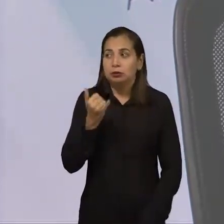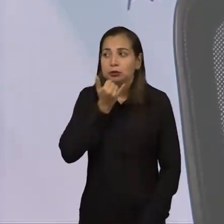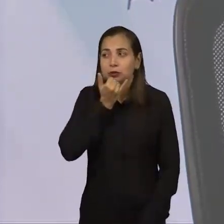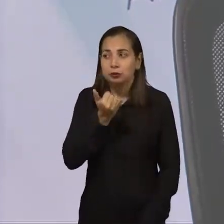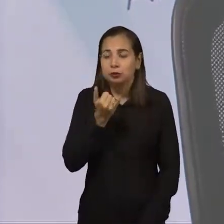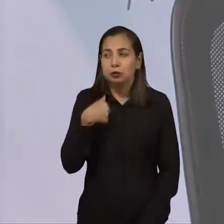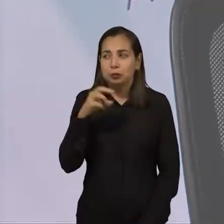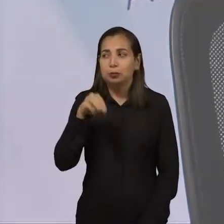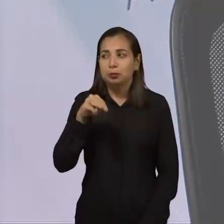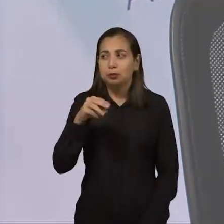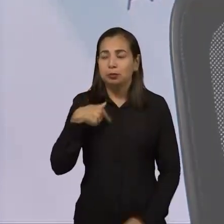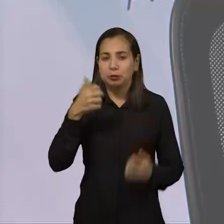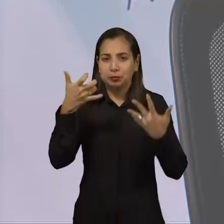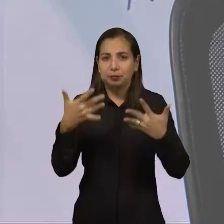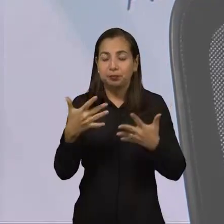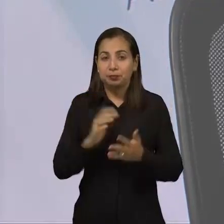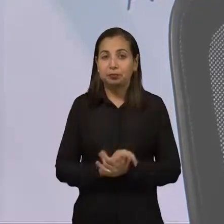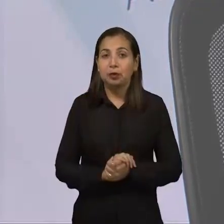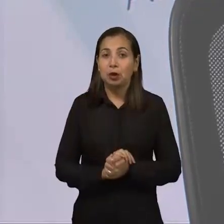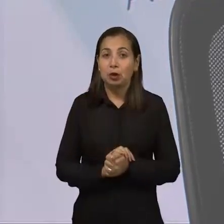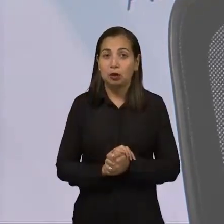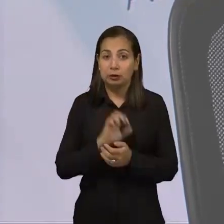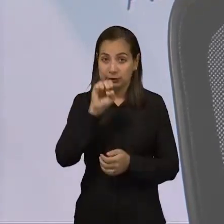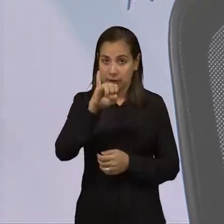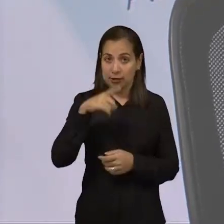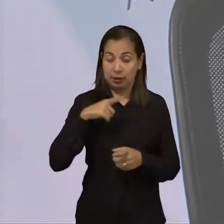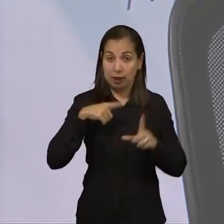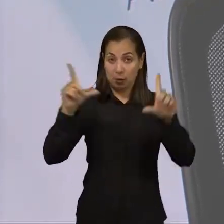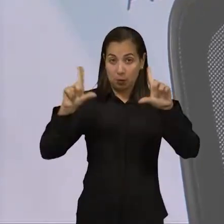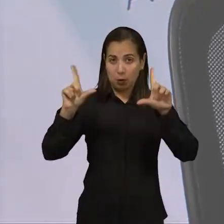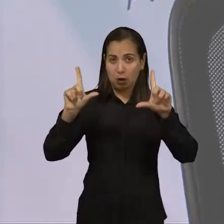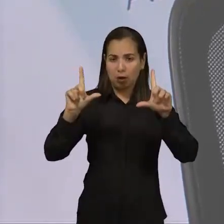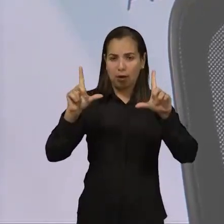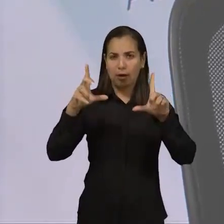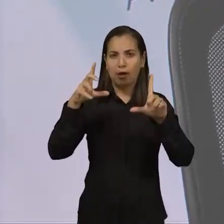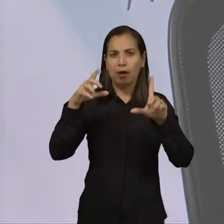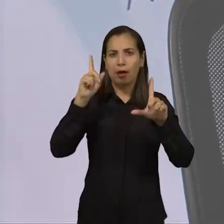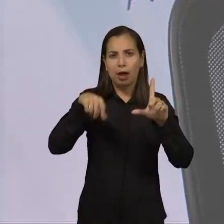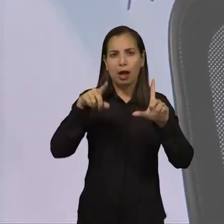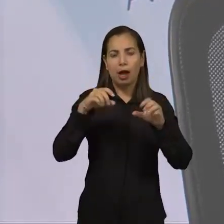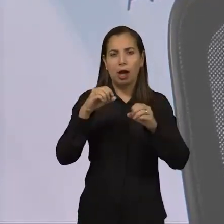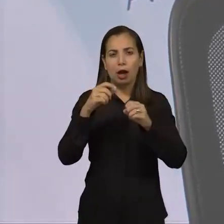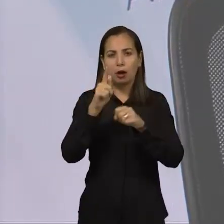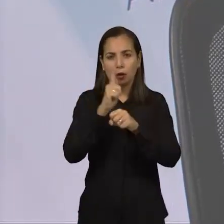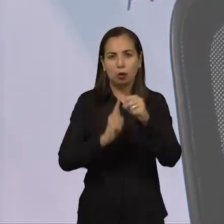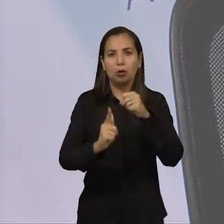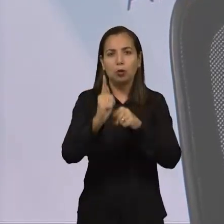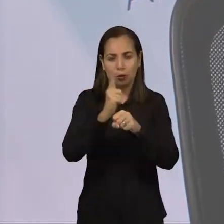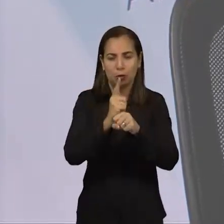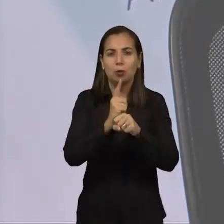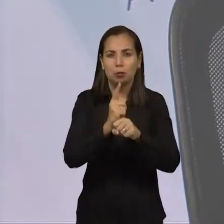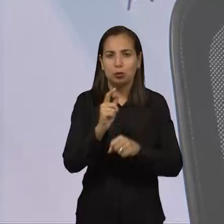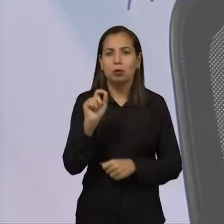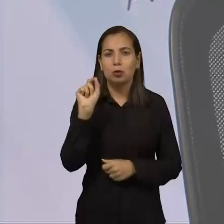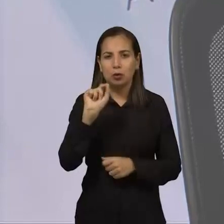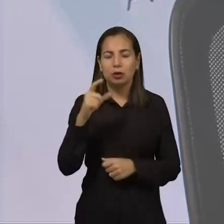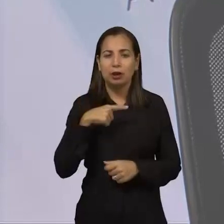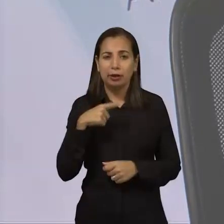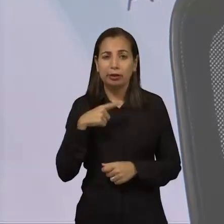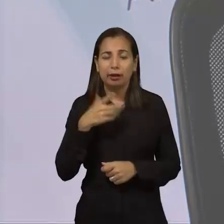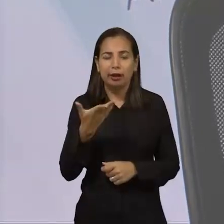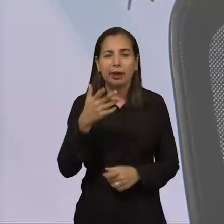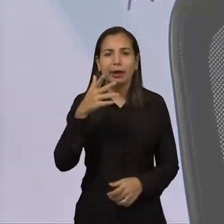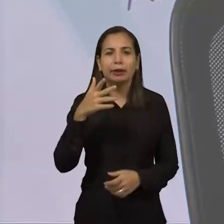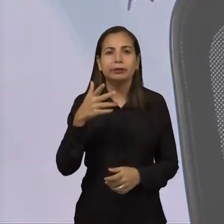impertinente, mas só um minuto, vai ser a última vez. Você tem um programa nacional na Globo, da TV Globo, do Pedro Bial, encontro com o Pedro Bial. Aí vai a ministra